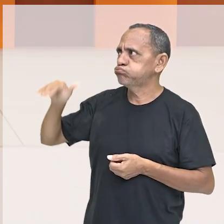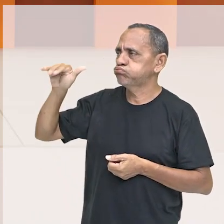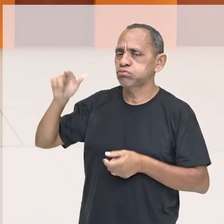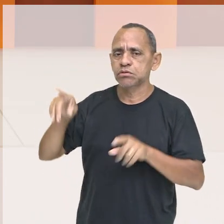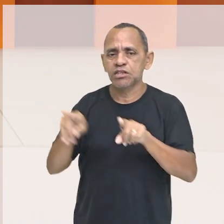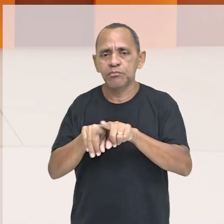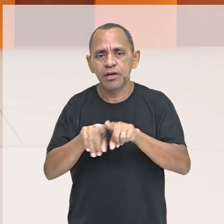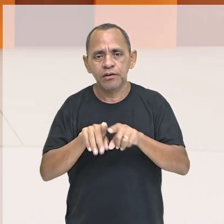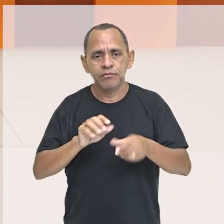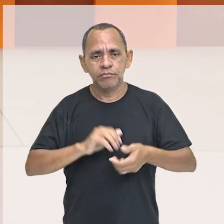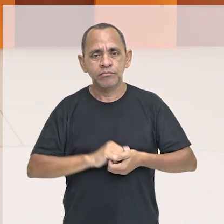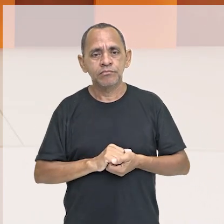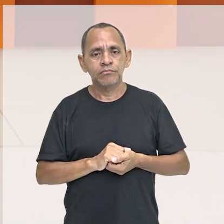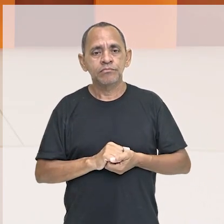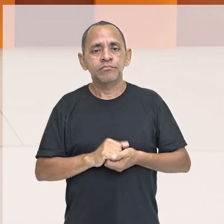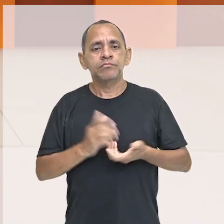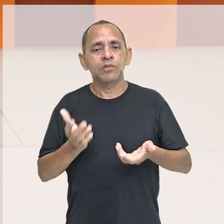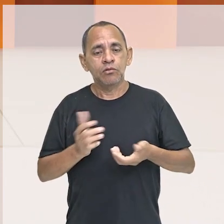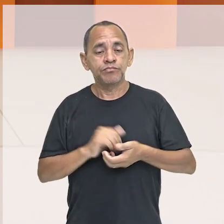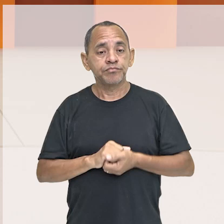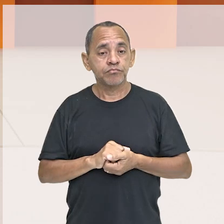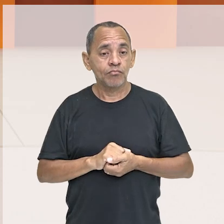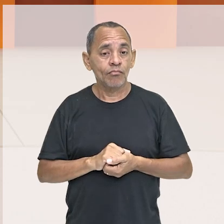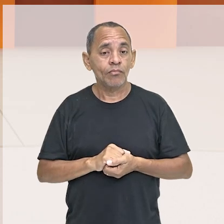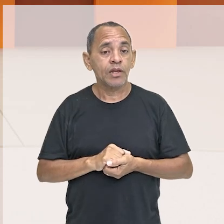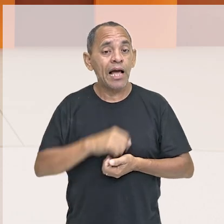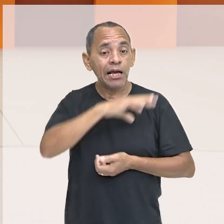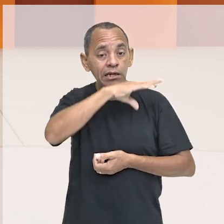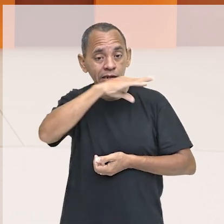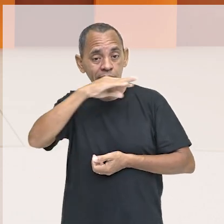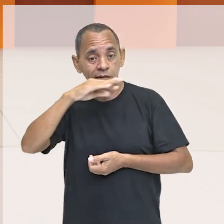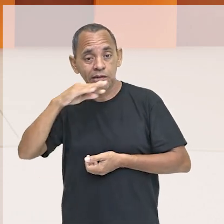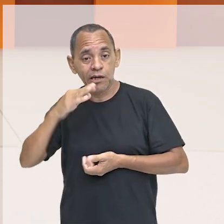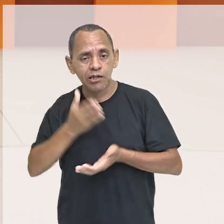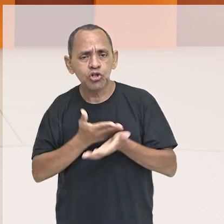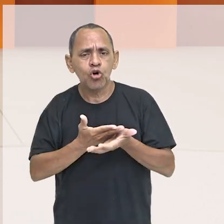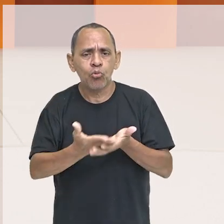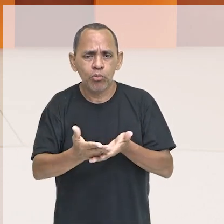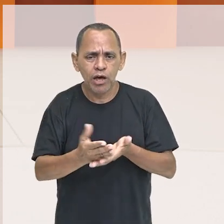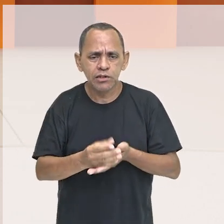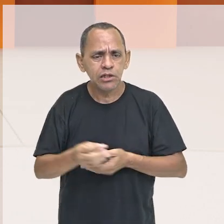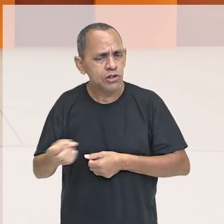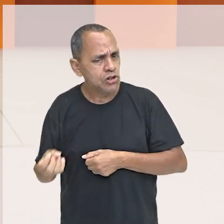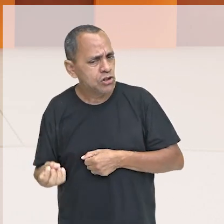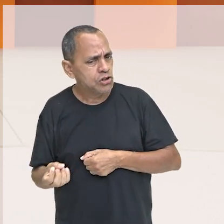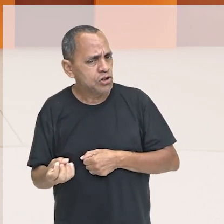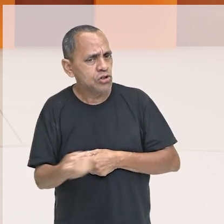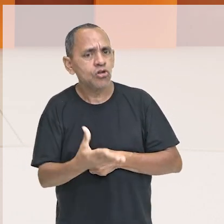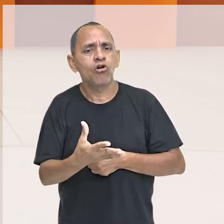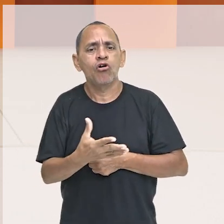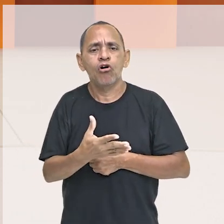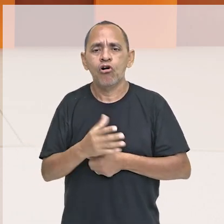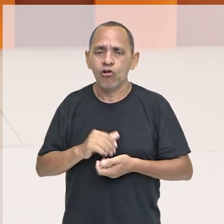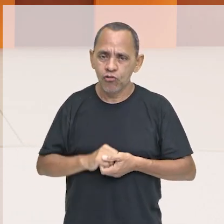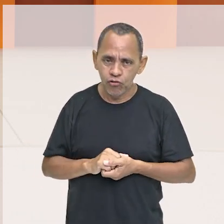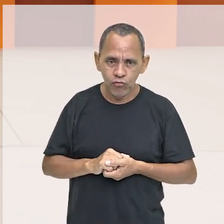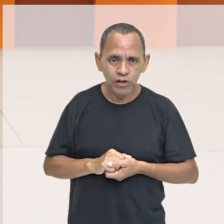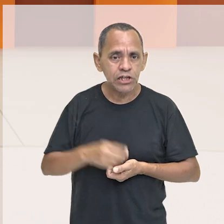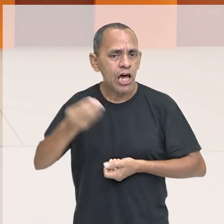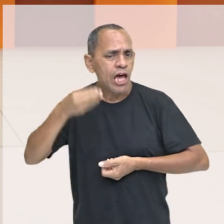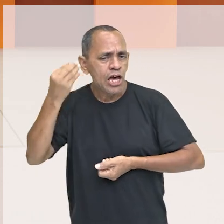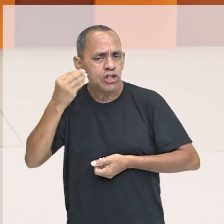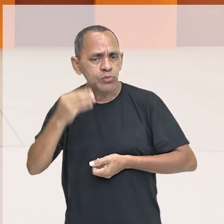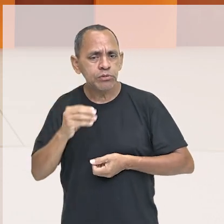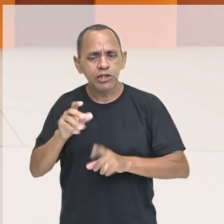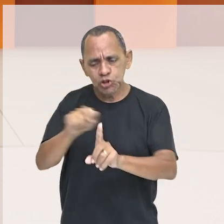bem. A criança é introduzida em novas e diferentes realidades sociais mais